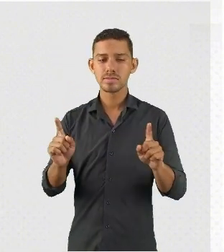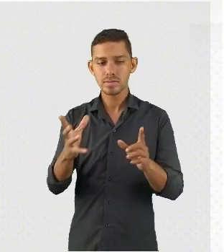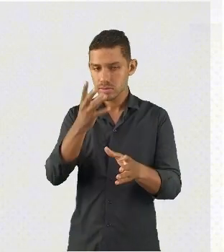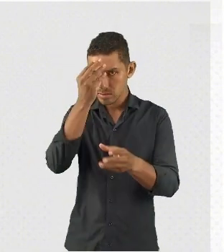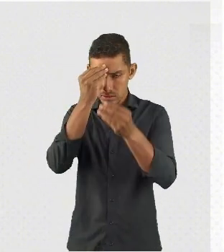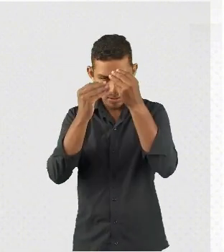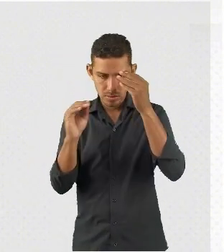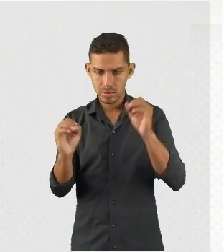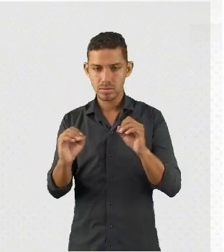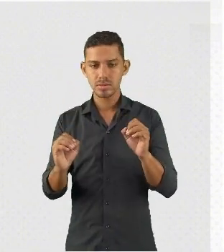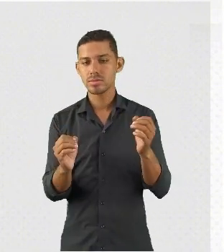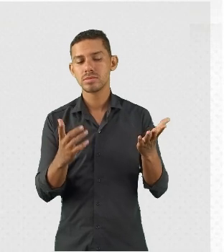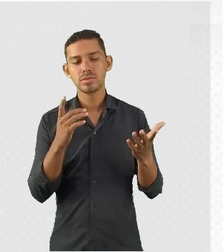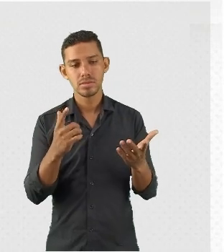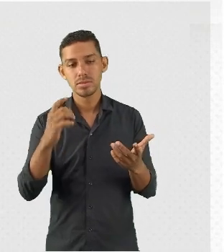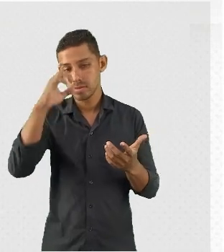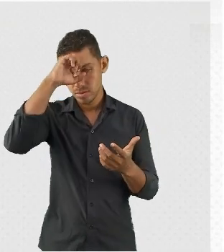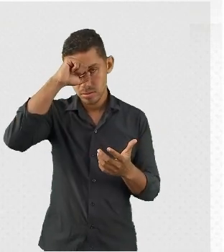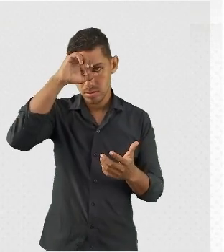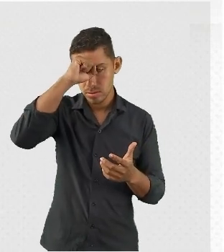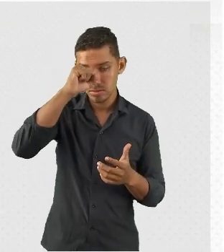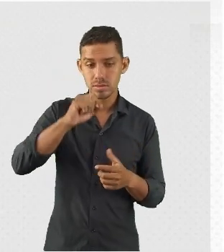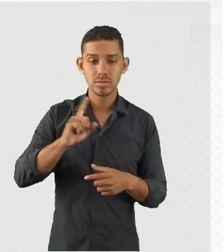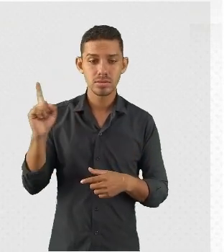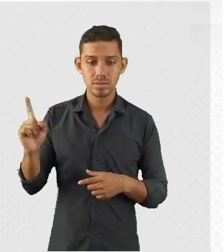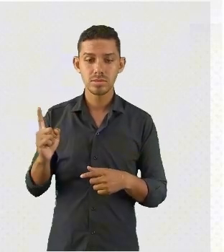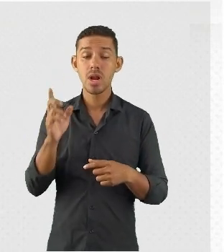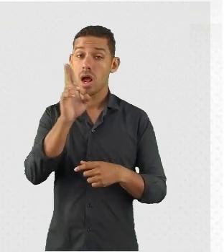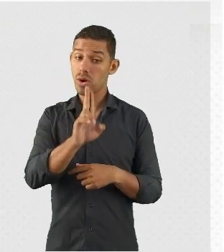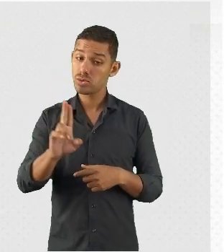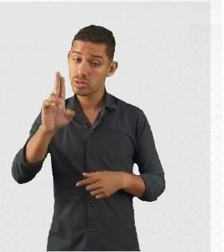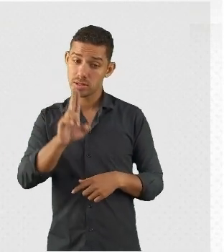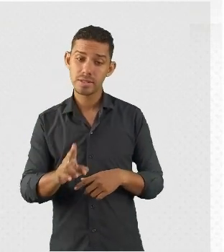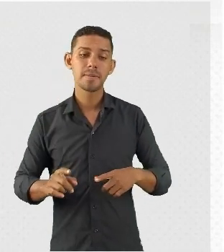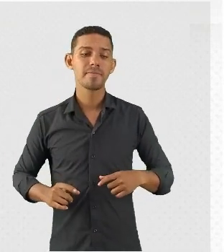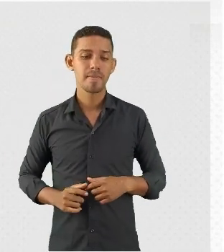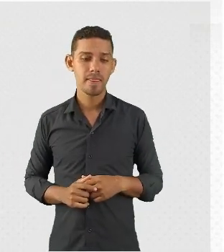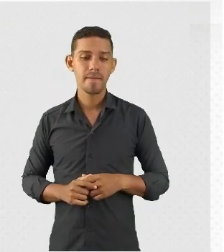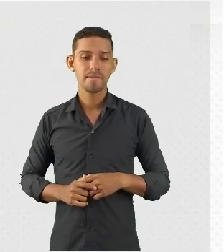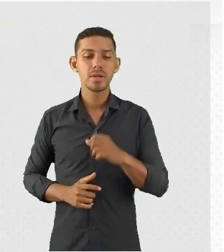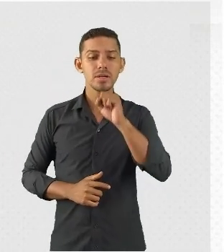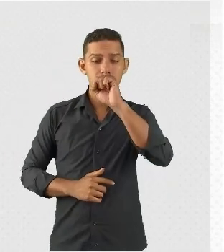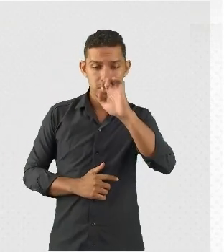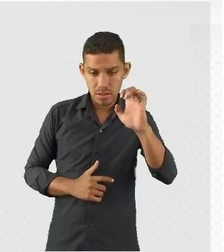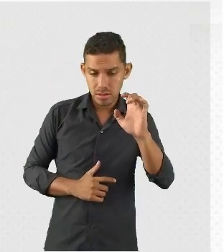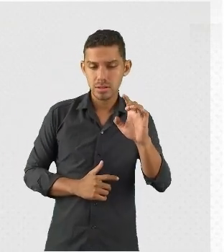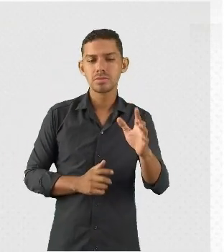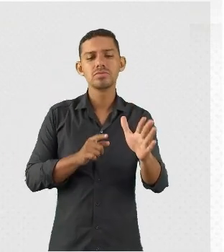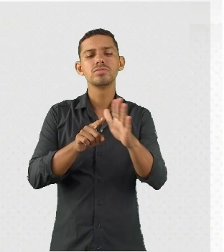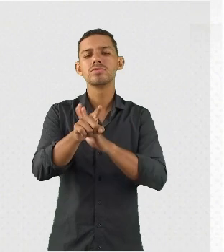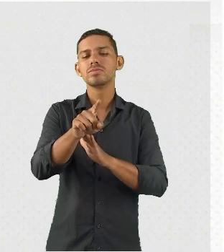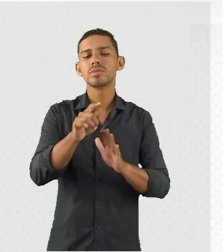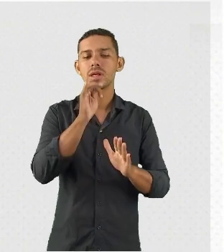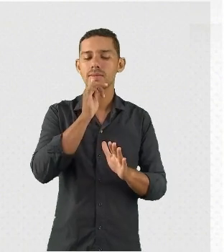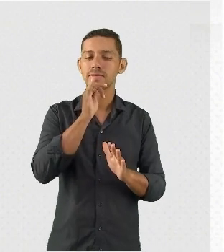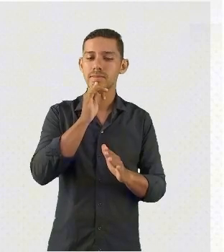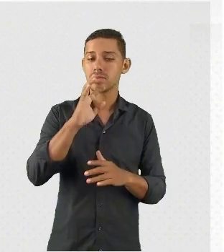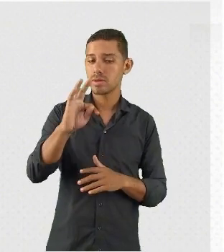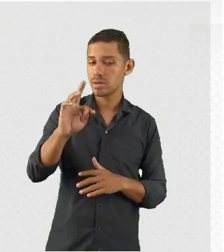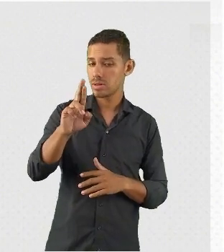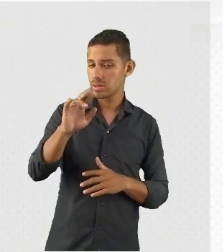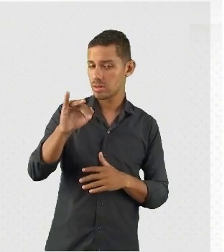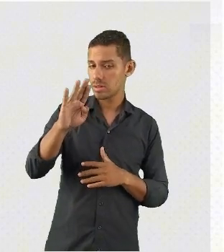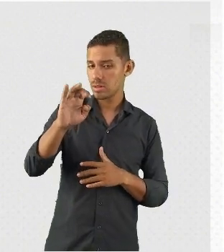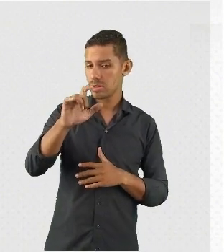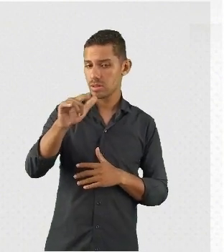vocês aprendam a utilizá-la. Se perguntar sobre triboeletrização, eletrização por